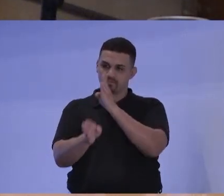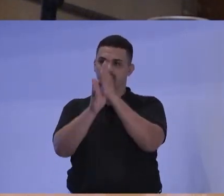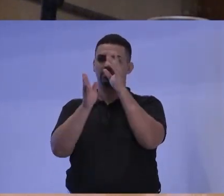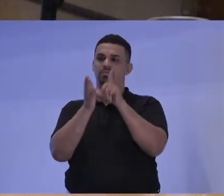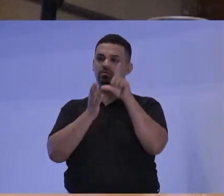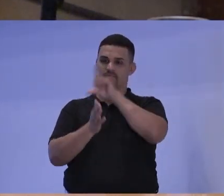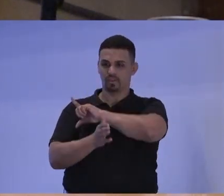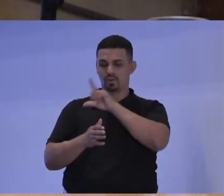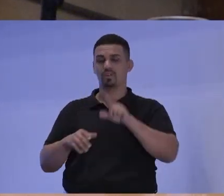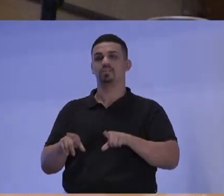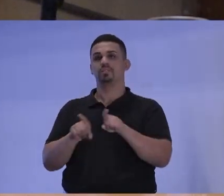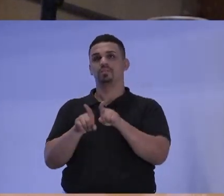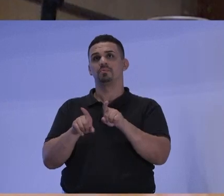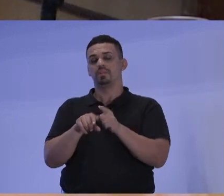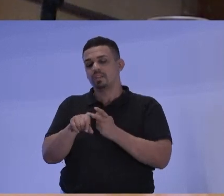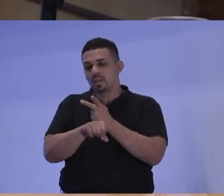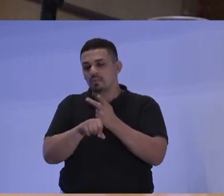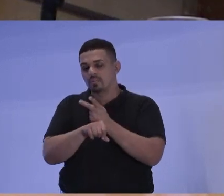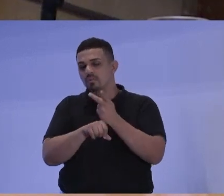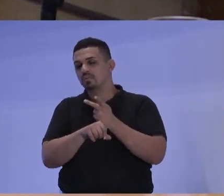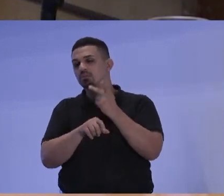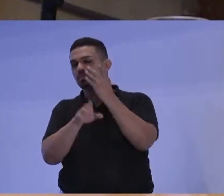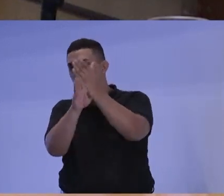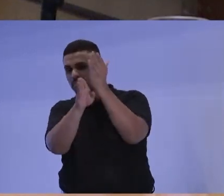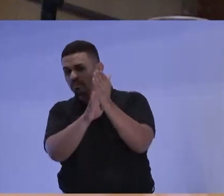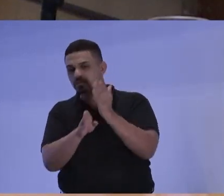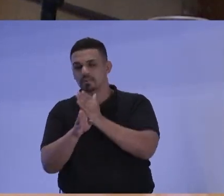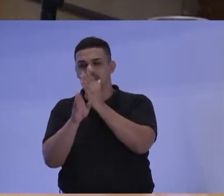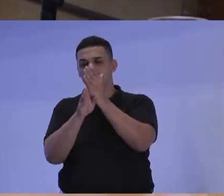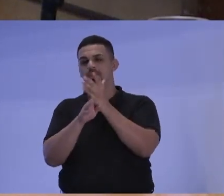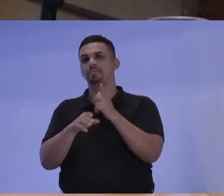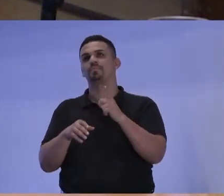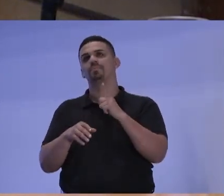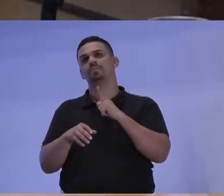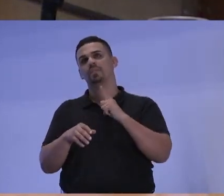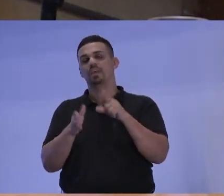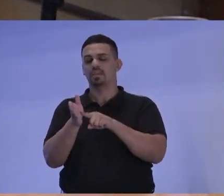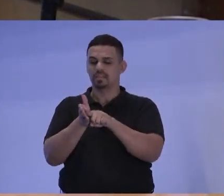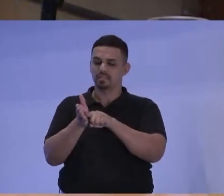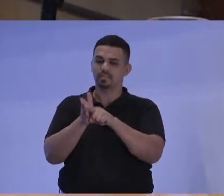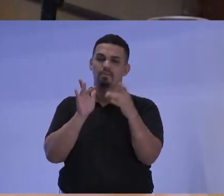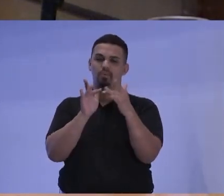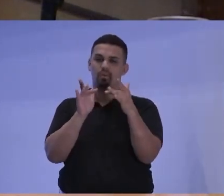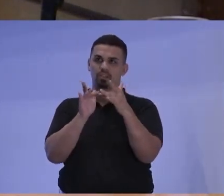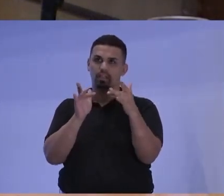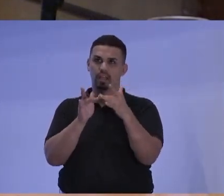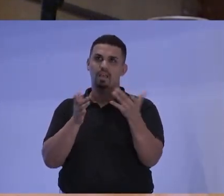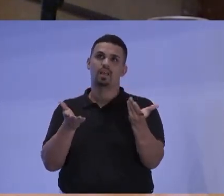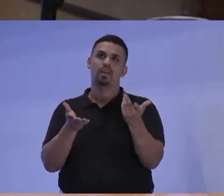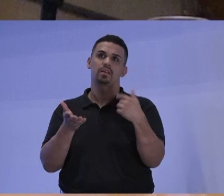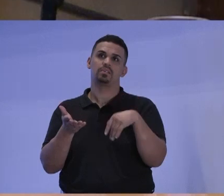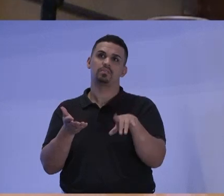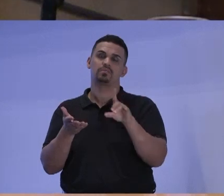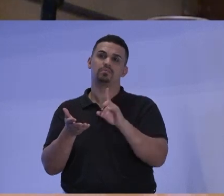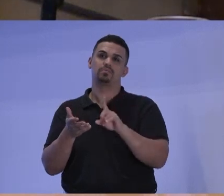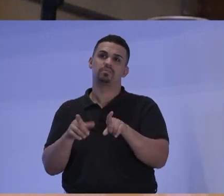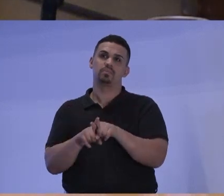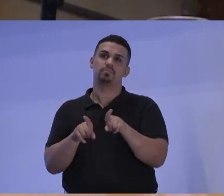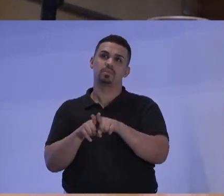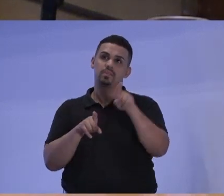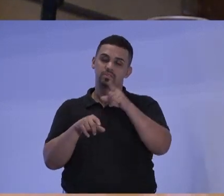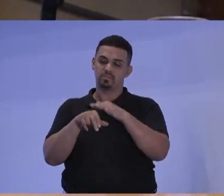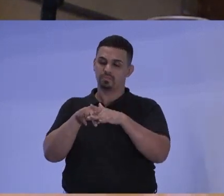ativa de exame de contatos, busca ativa de pacientes faltosos às